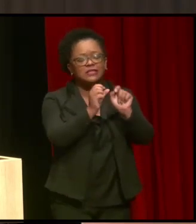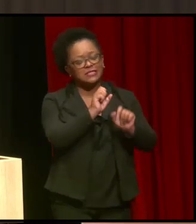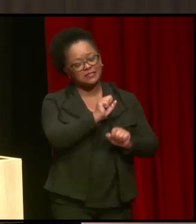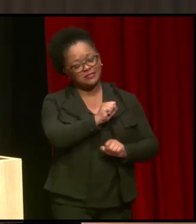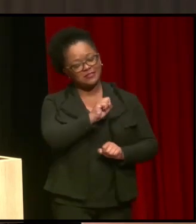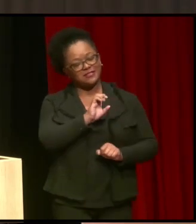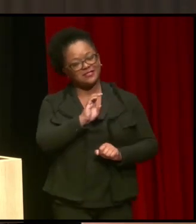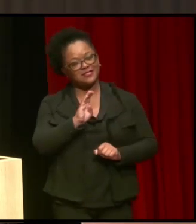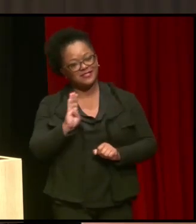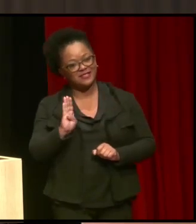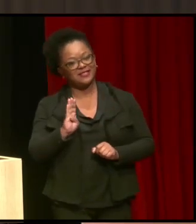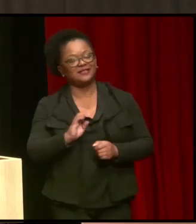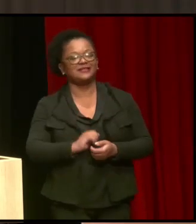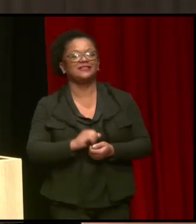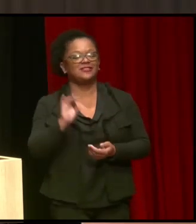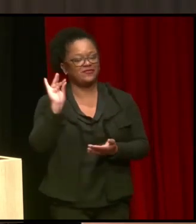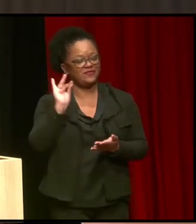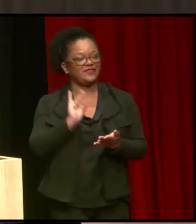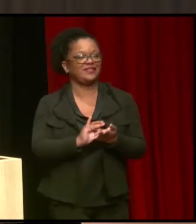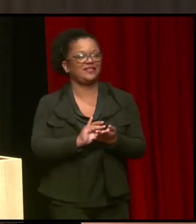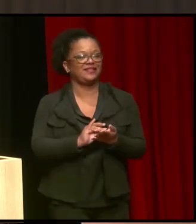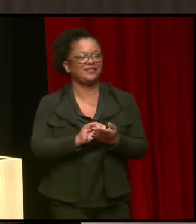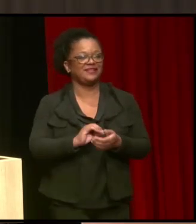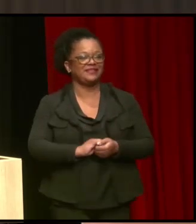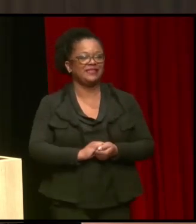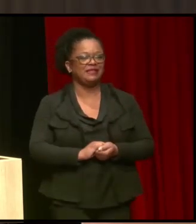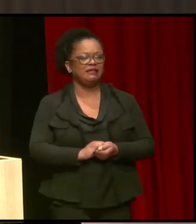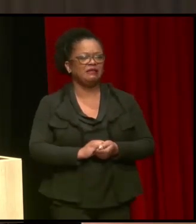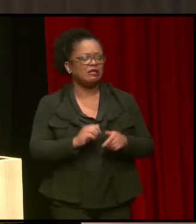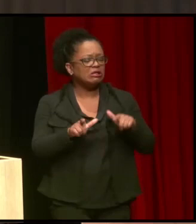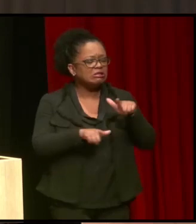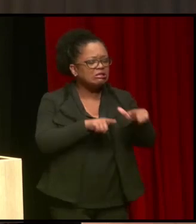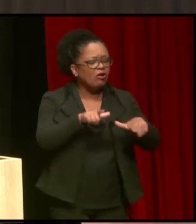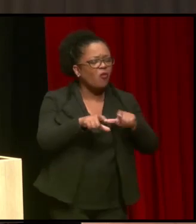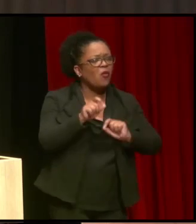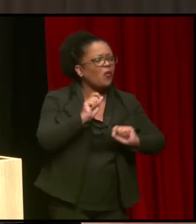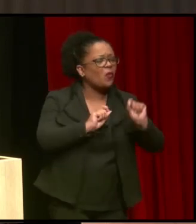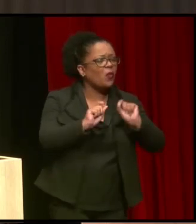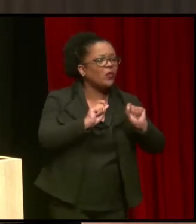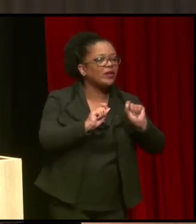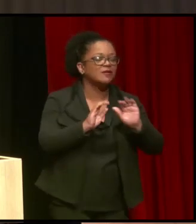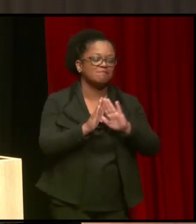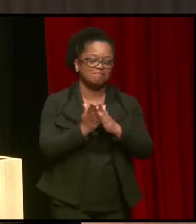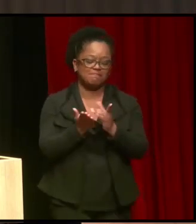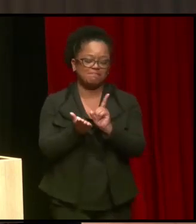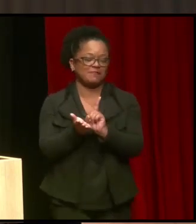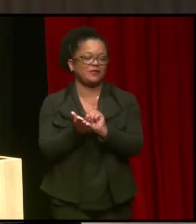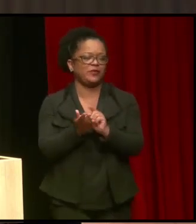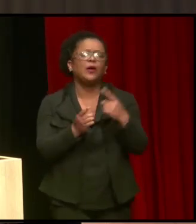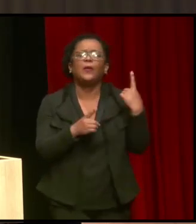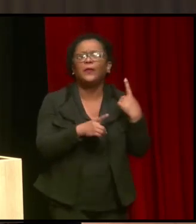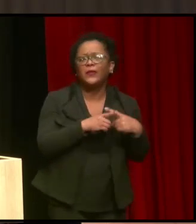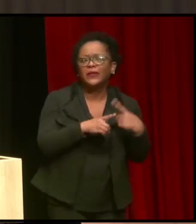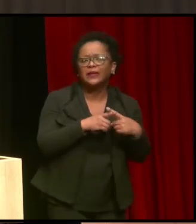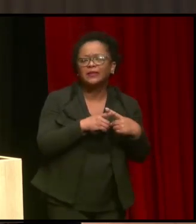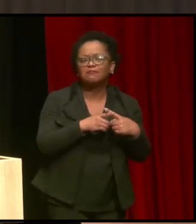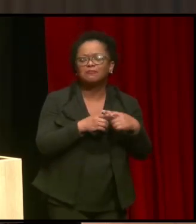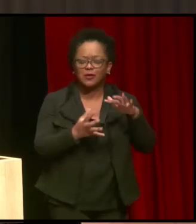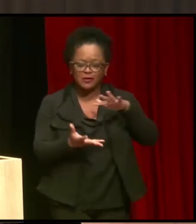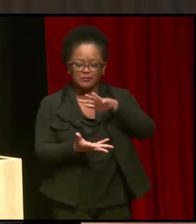nós falamos. O que, que faz uma sociedade? Mexe com o quê? Com a Bíblia. Para quê? Para que isso tudo